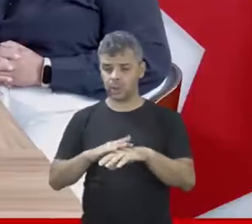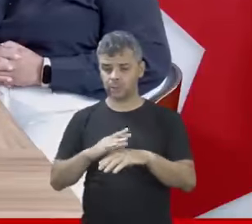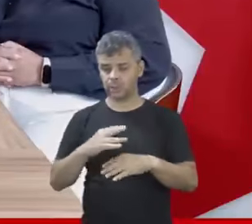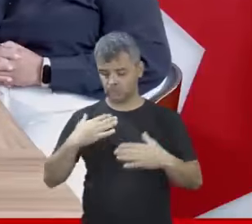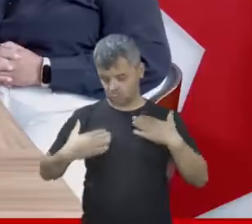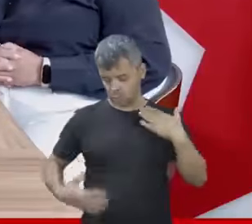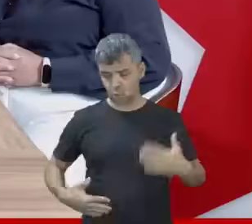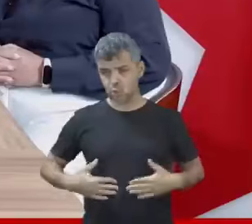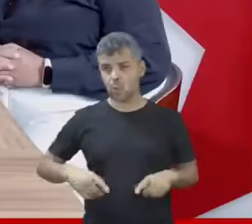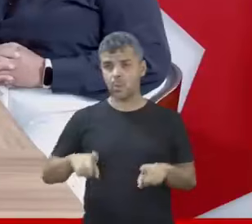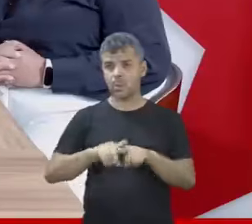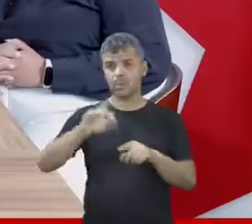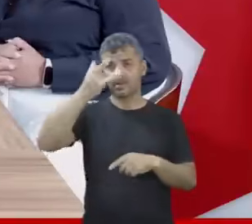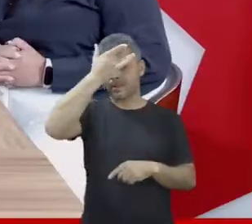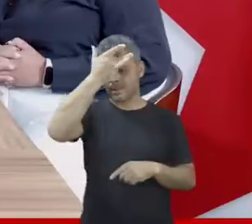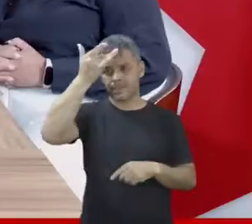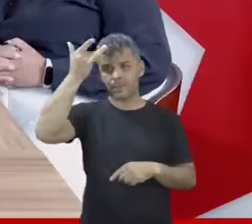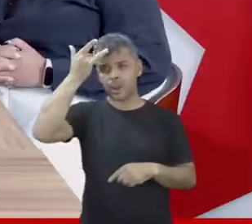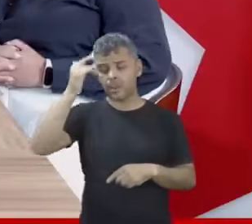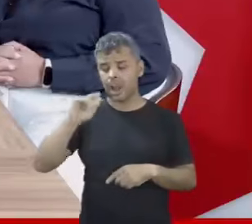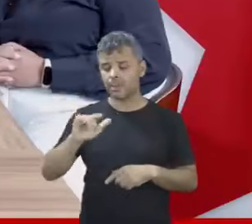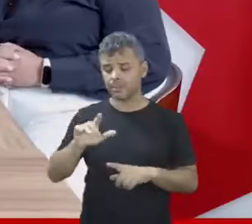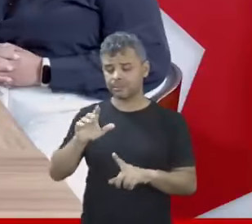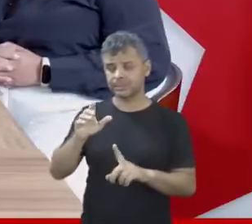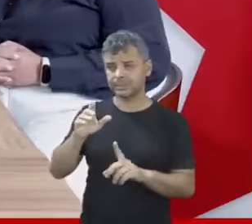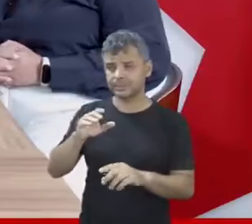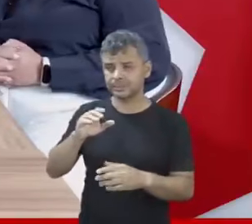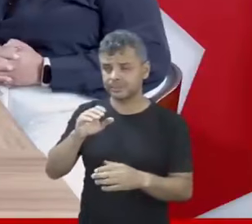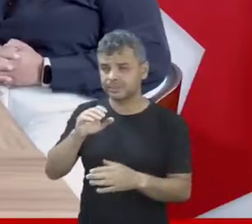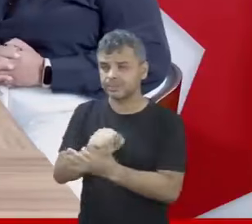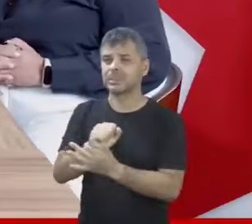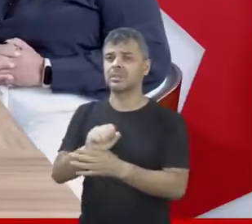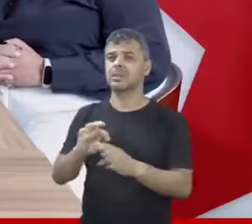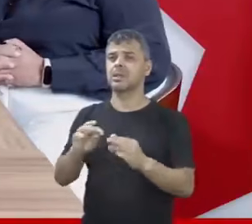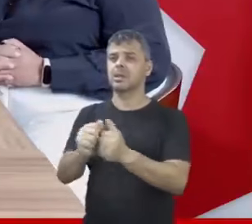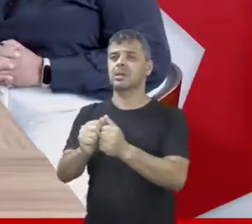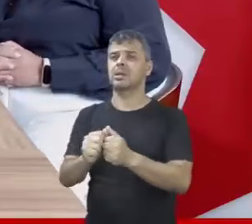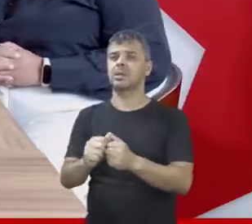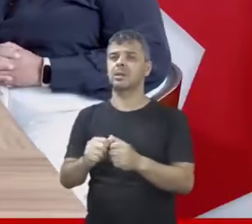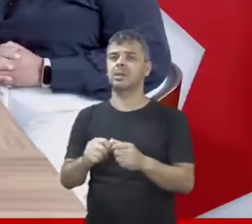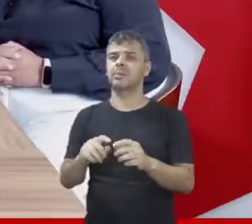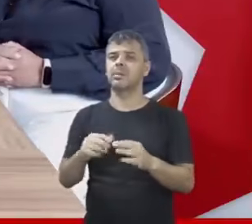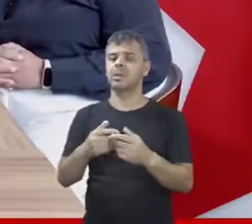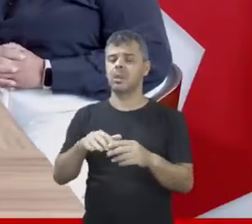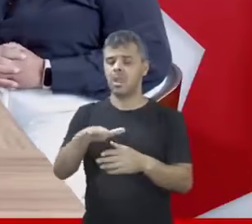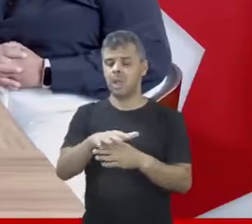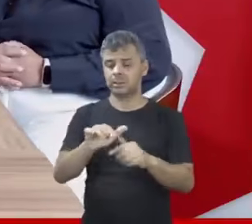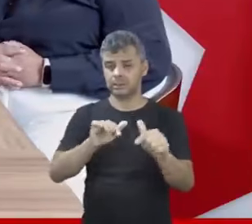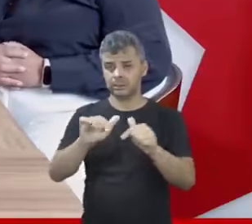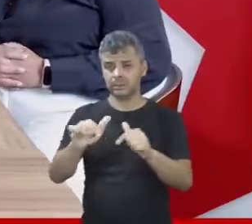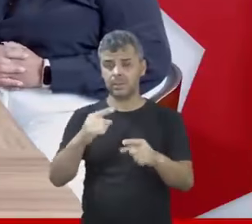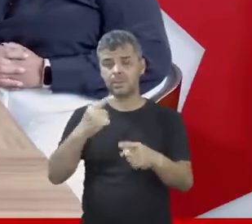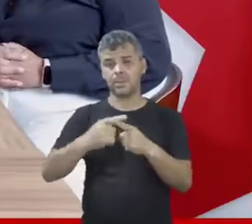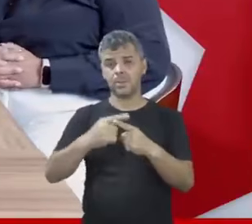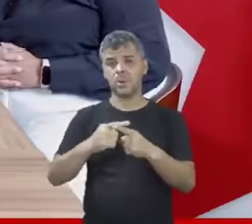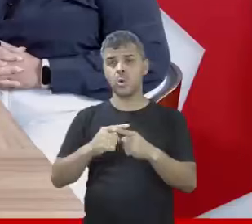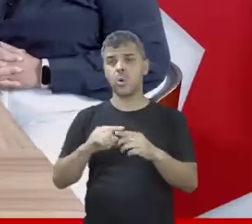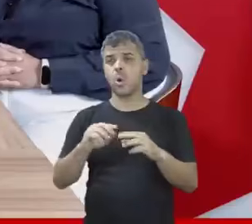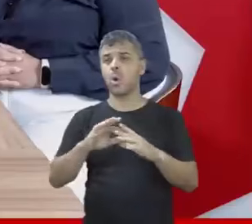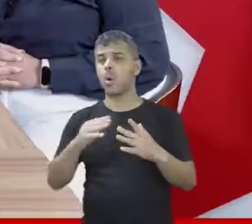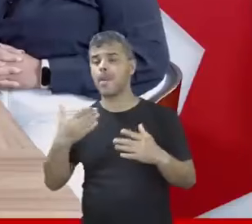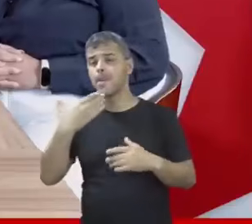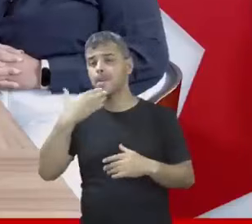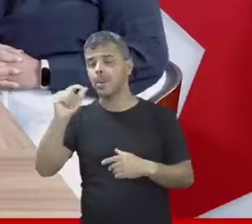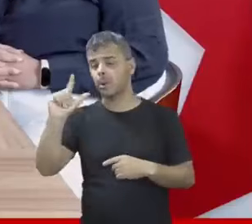aí esse trabalhador se encontrar. Muitas vezes um trabalhador está num determinado setor de trabalho por causa de alguma